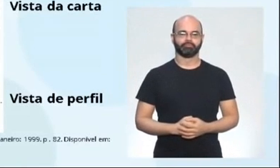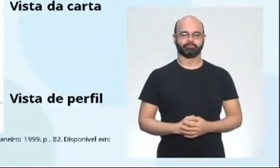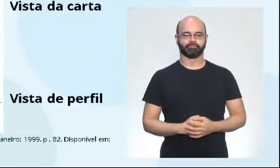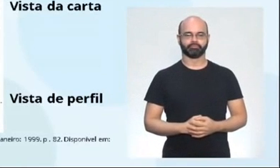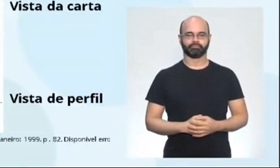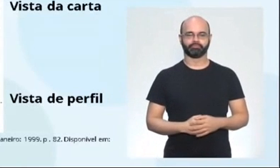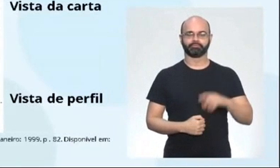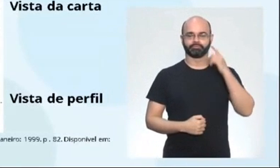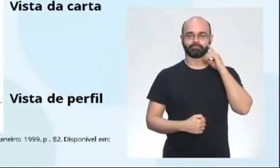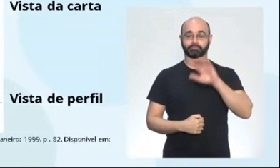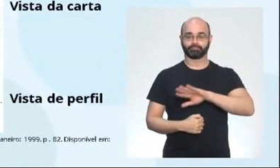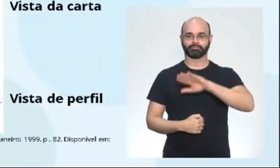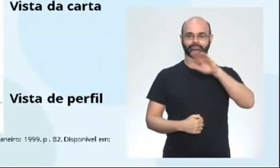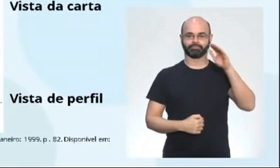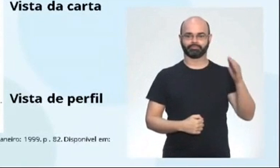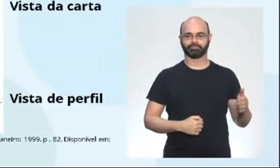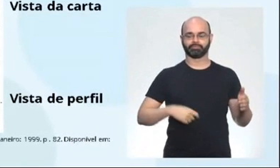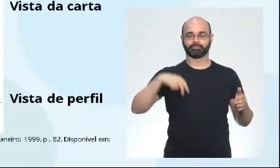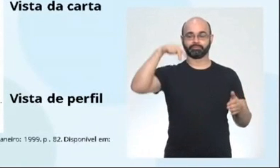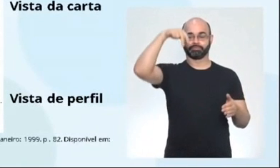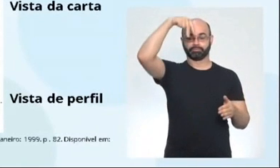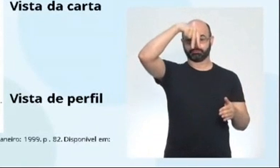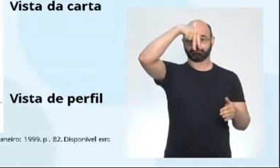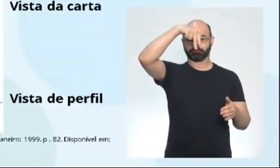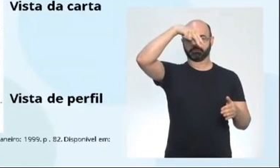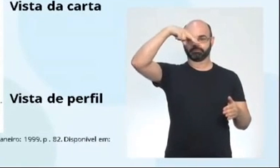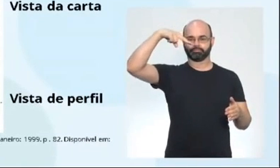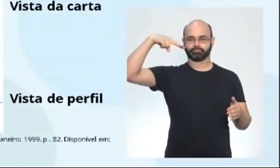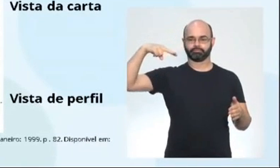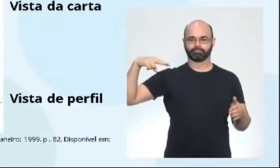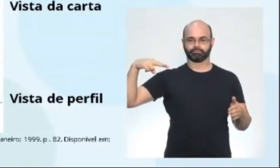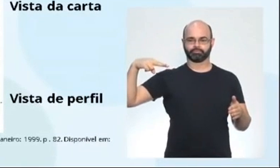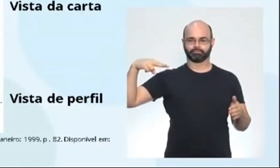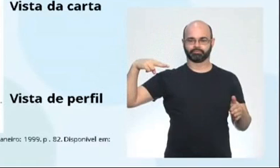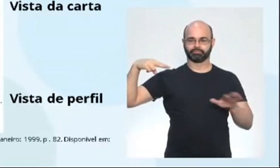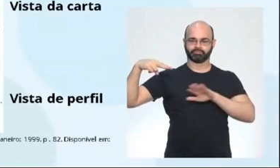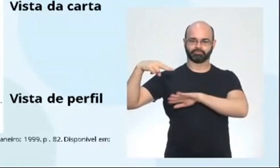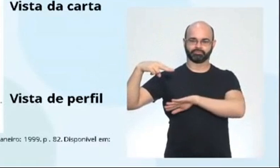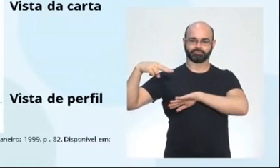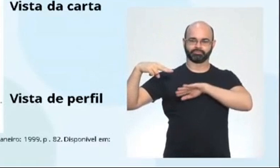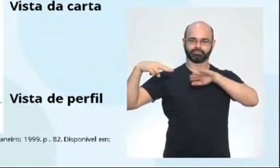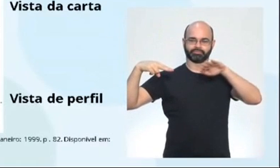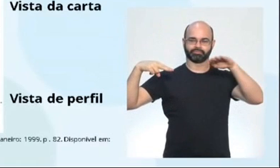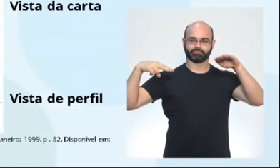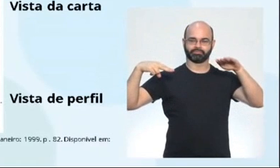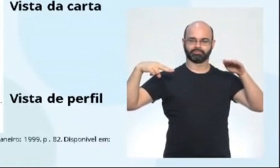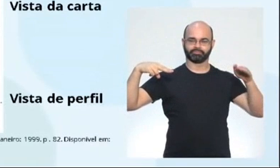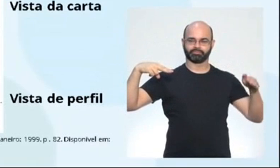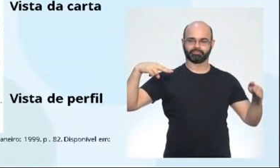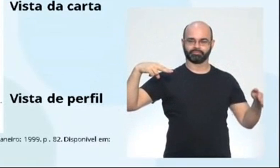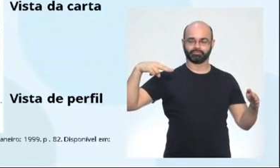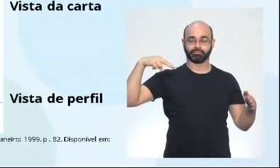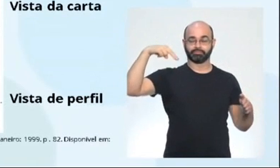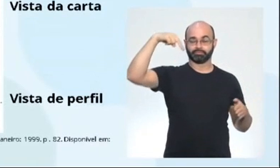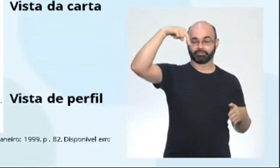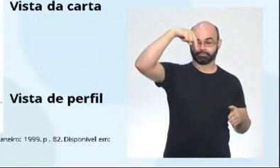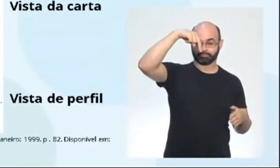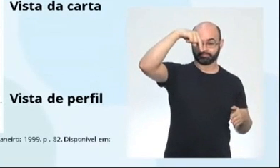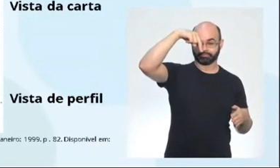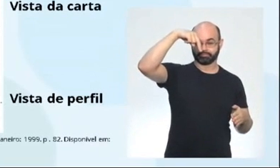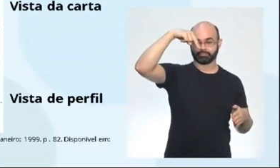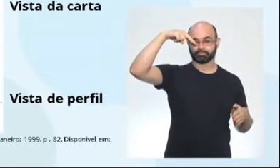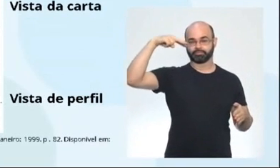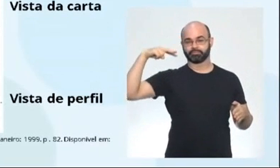cima e o lado, né? Então nós estamos numa parte superior, olhando assim por cima, mas também observamos a